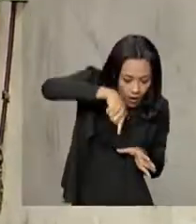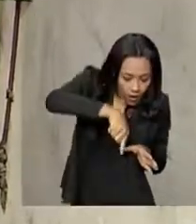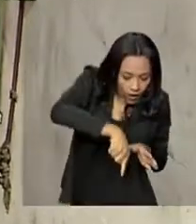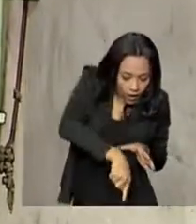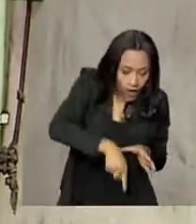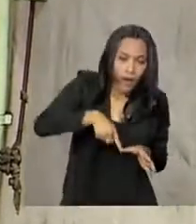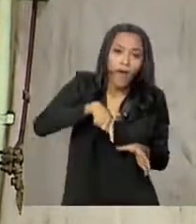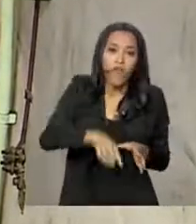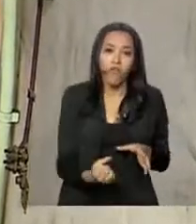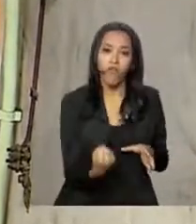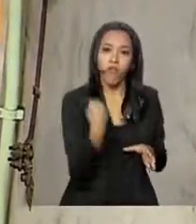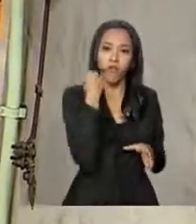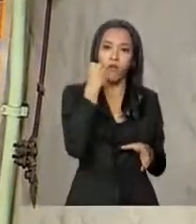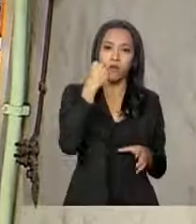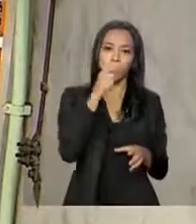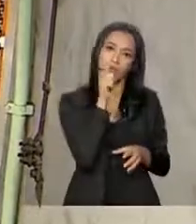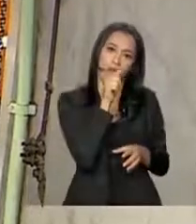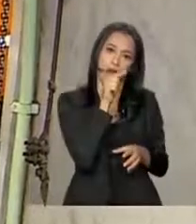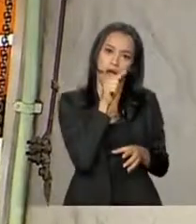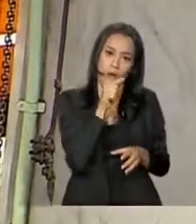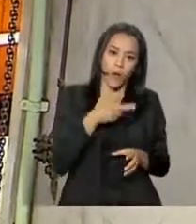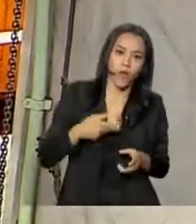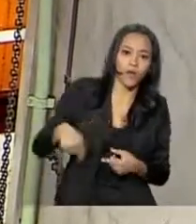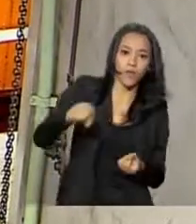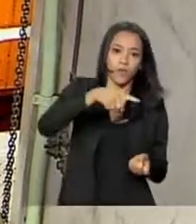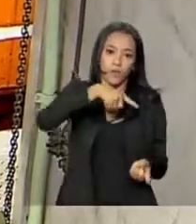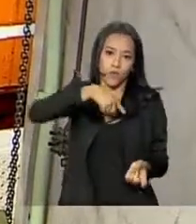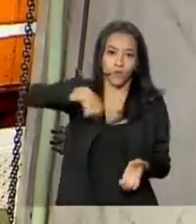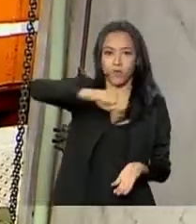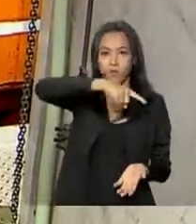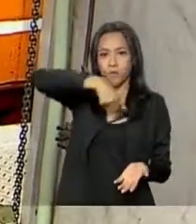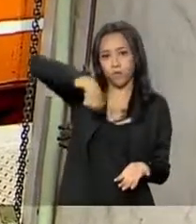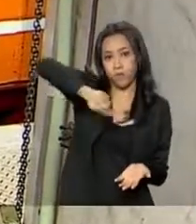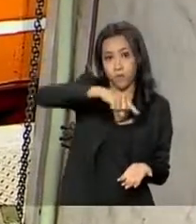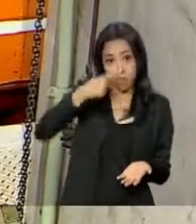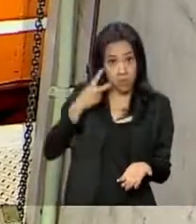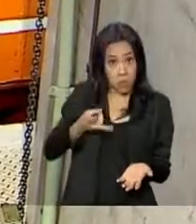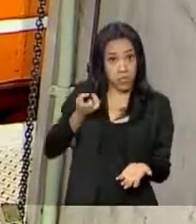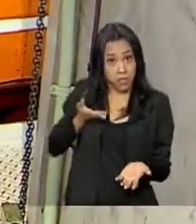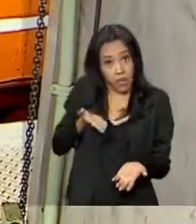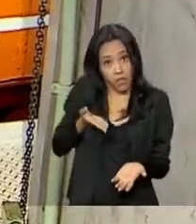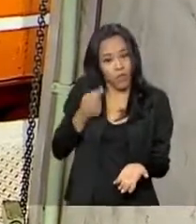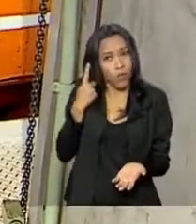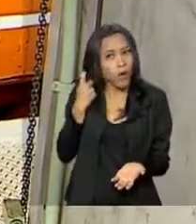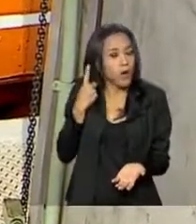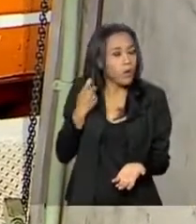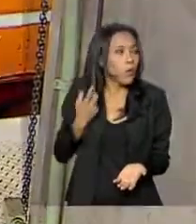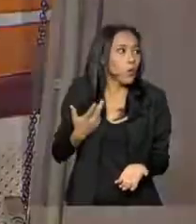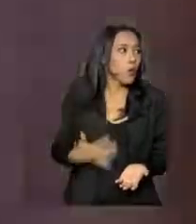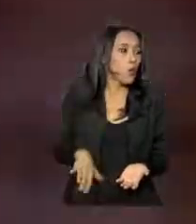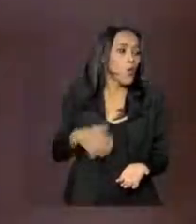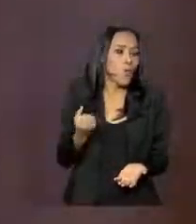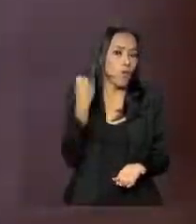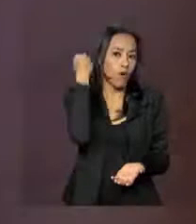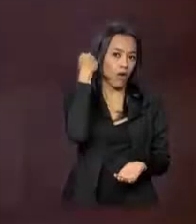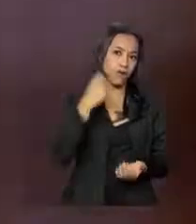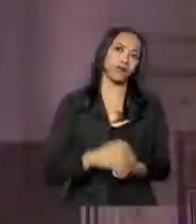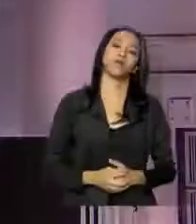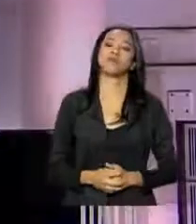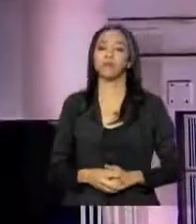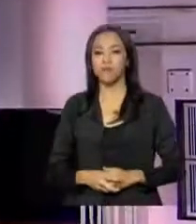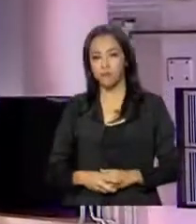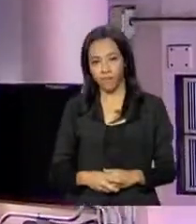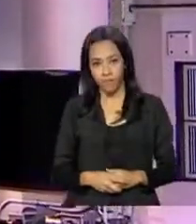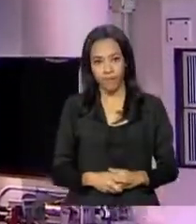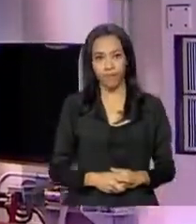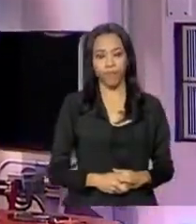com a força da água e movimentando este eixo. Por isso, como dá para perceber, o barulho aqui é muito forte.